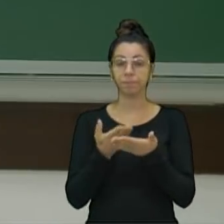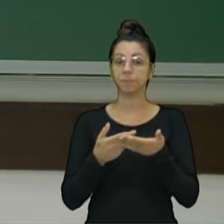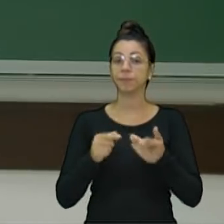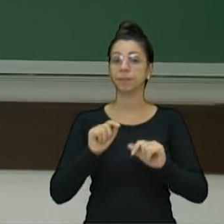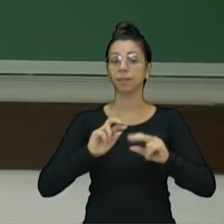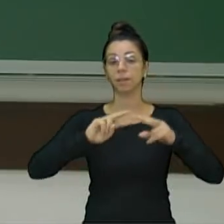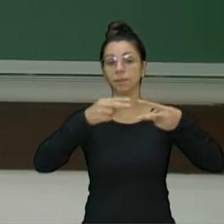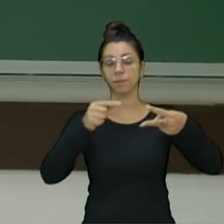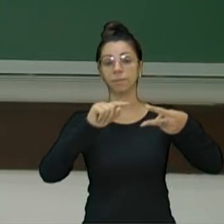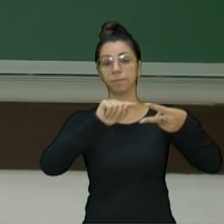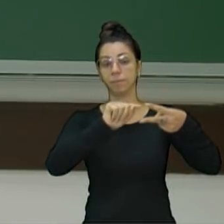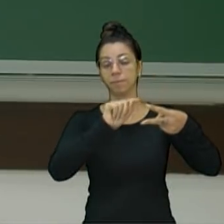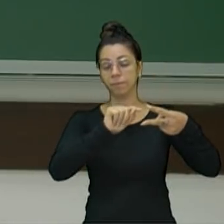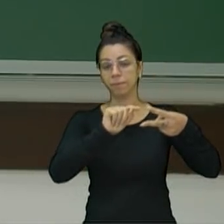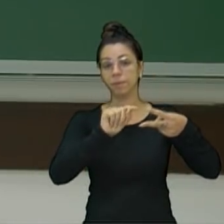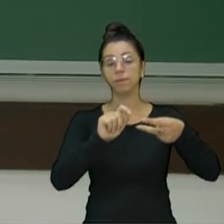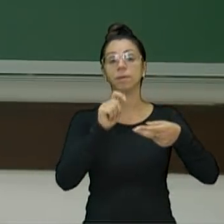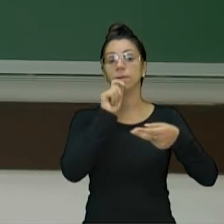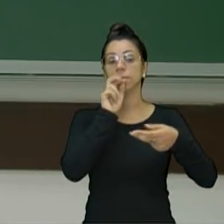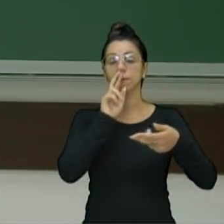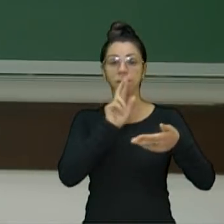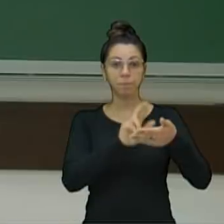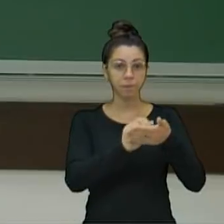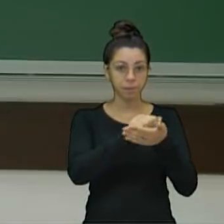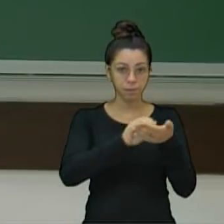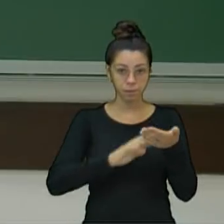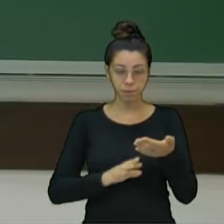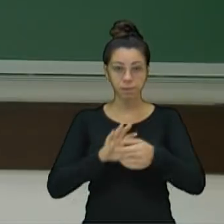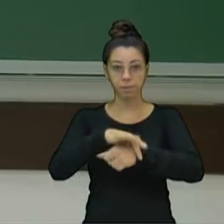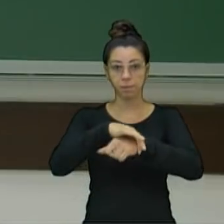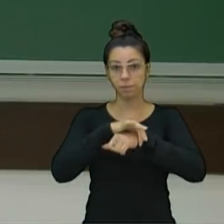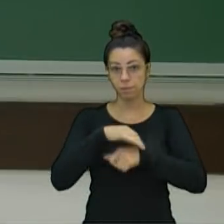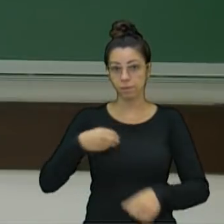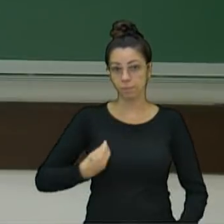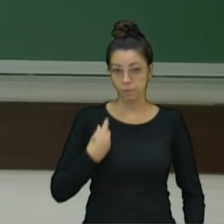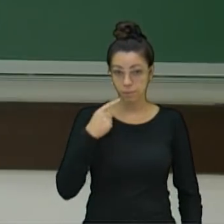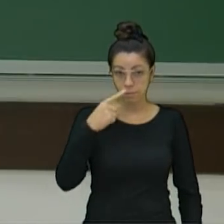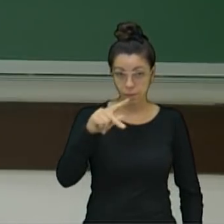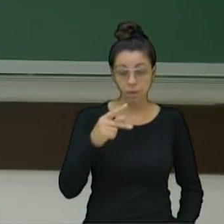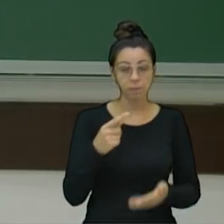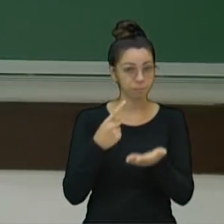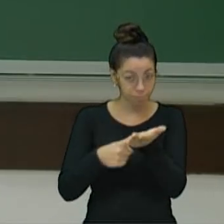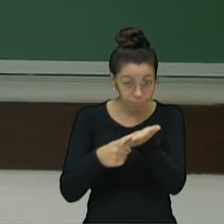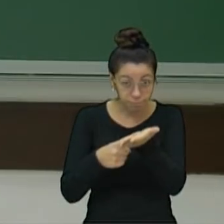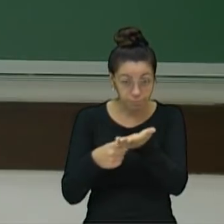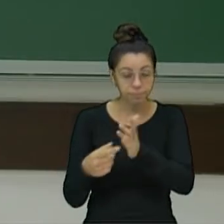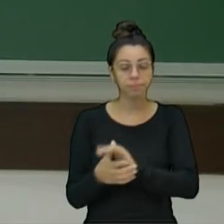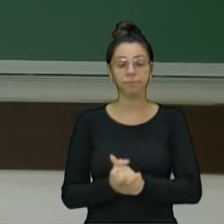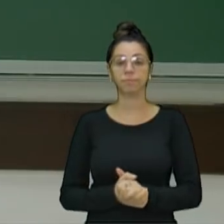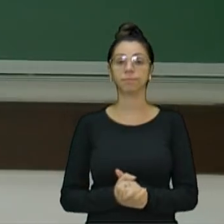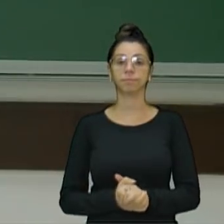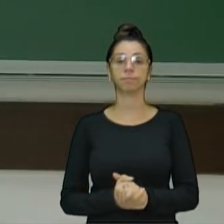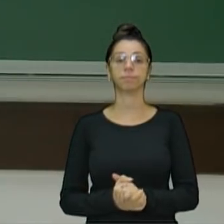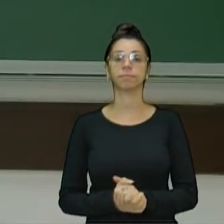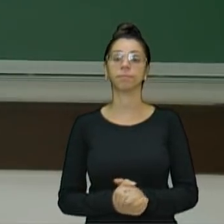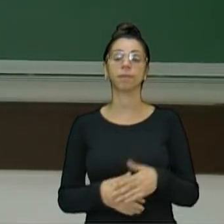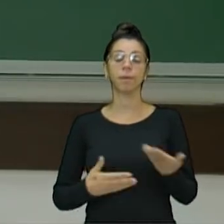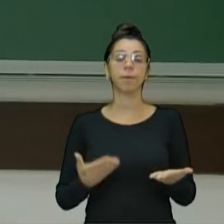registrar a presença de vocês lá, resolvendo aquelas atividades, tá bom? Combinado? Então, a aula passada